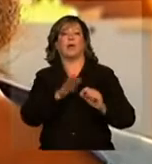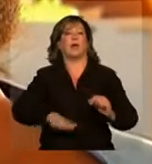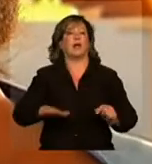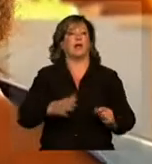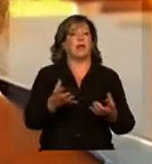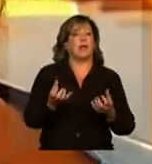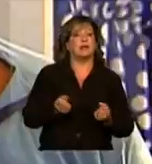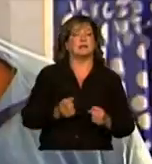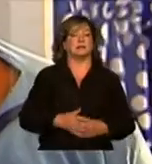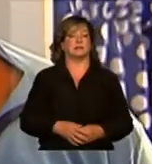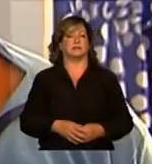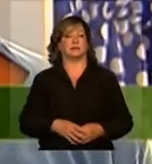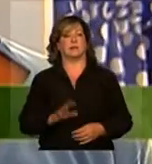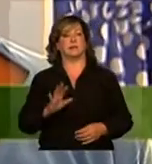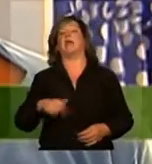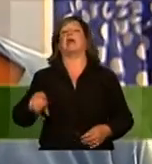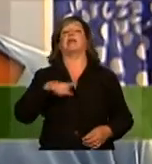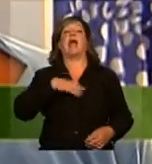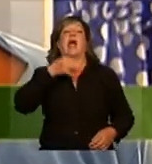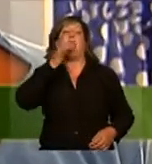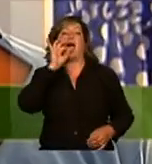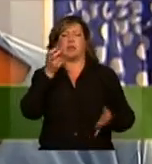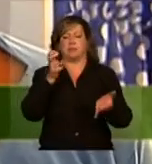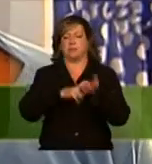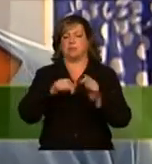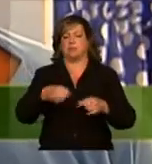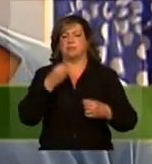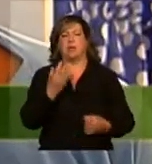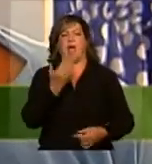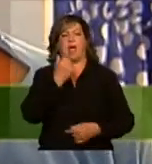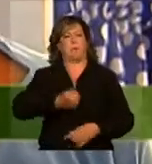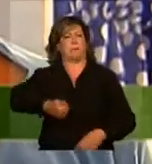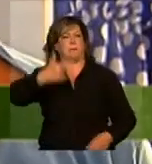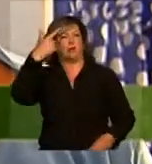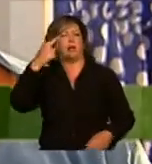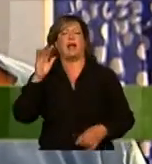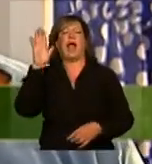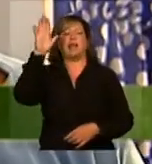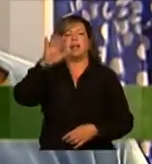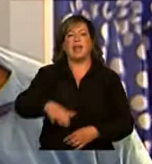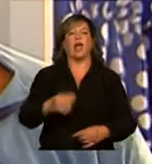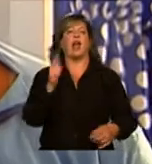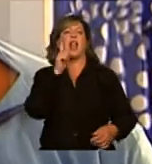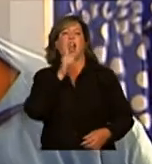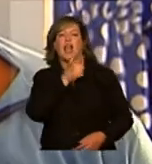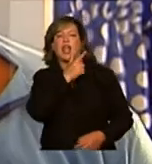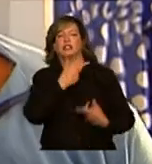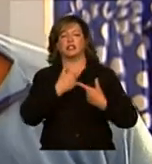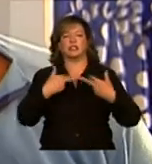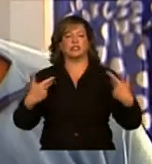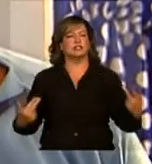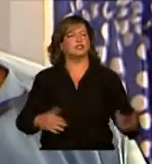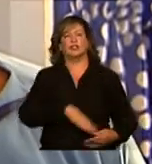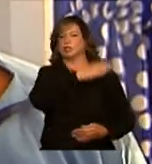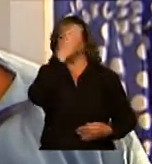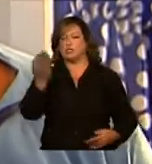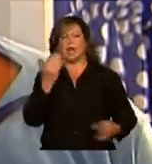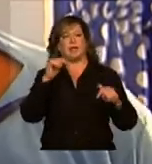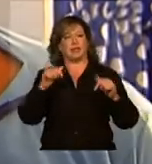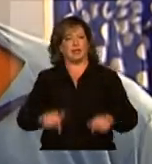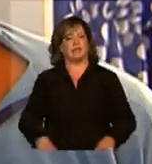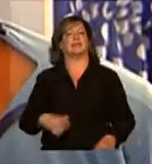crianças recebem. Porque elas tomam café da manhã, o almoço, o lanche da tarde, toda refeição durante o dia aqui,